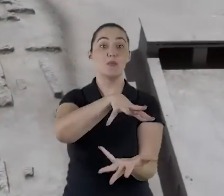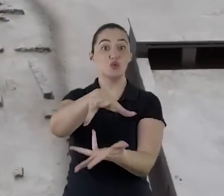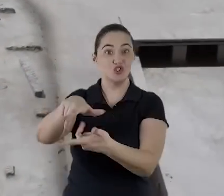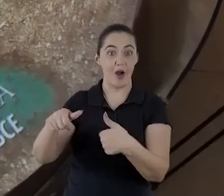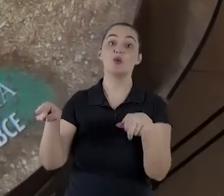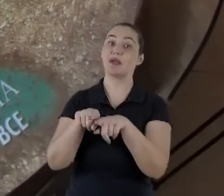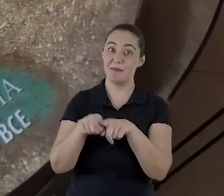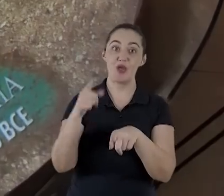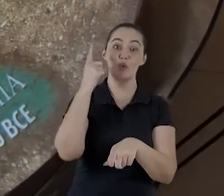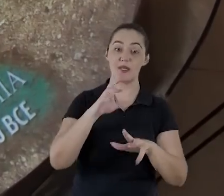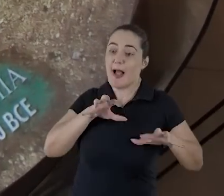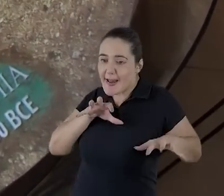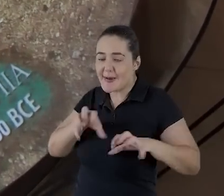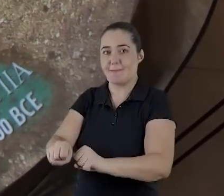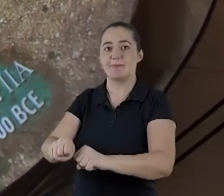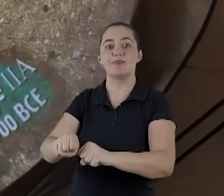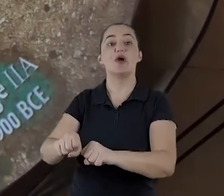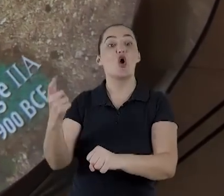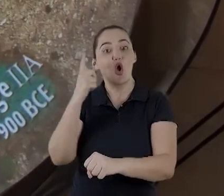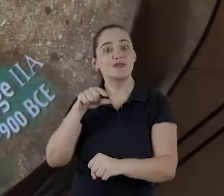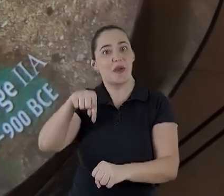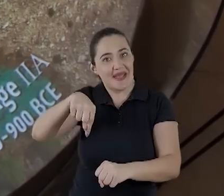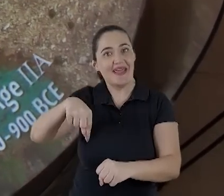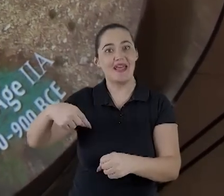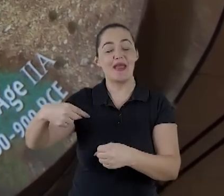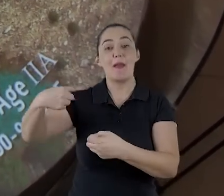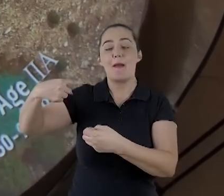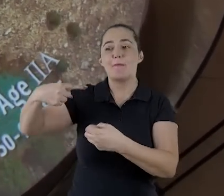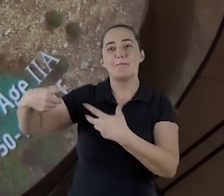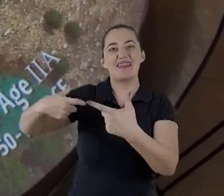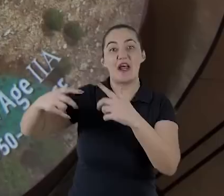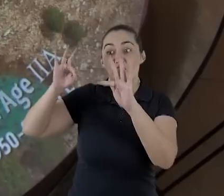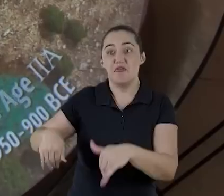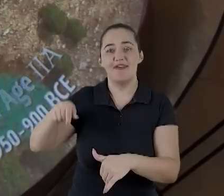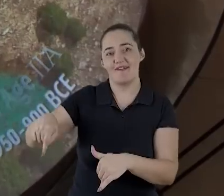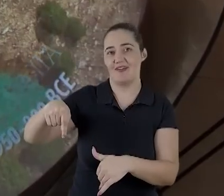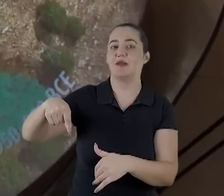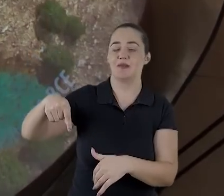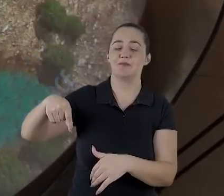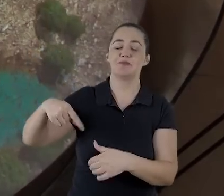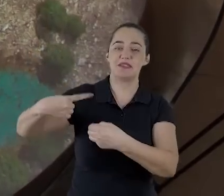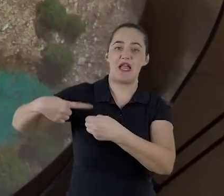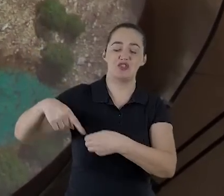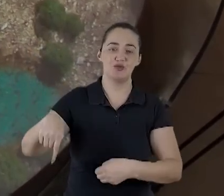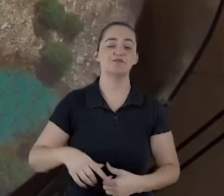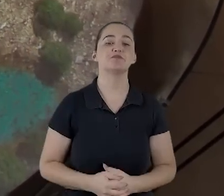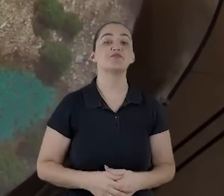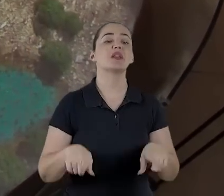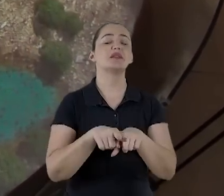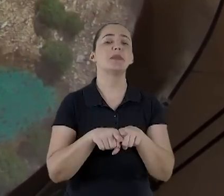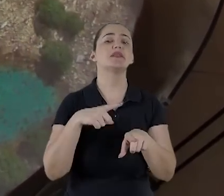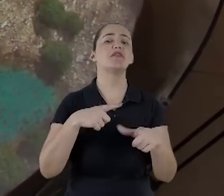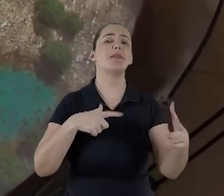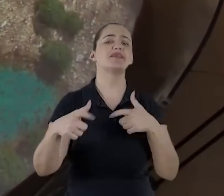Lord Allenby conquista a terra de Israel, uma batalha final aqui em Meguido, e já vamos falar também sobre a